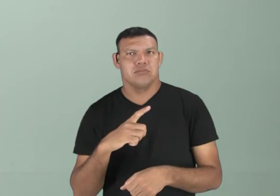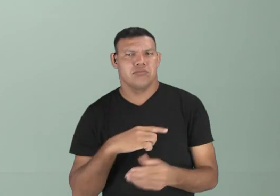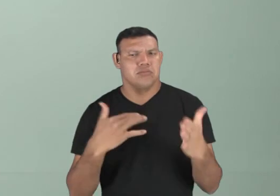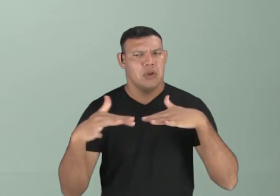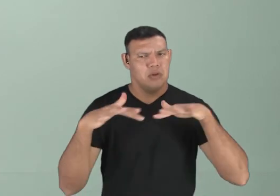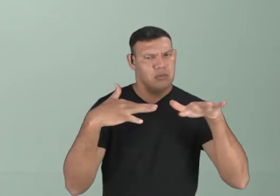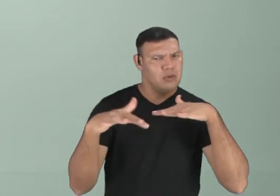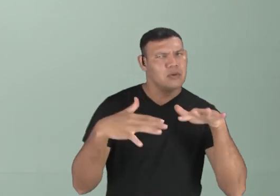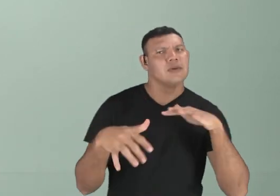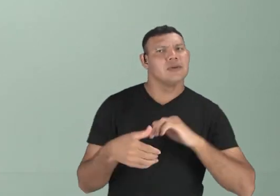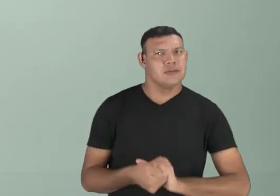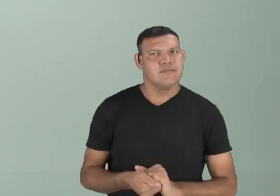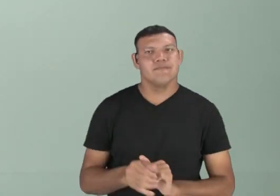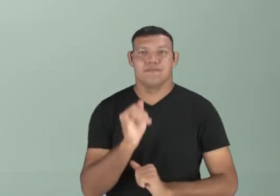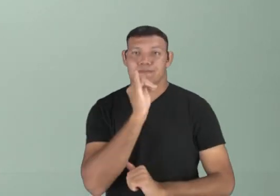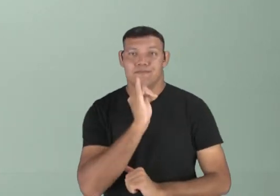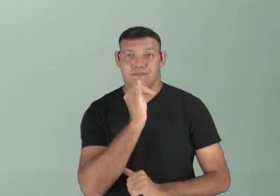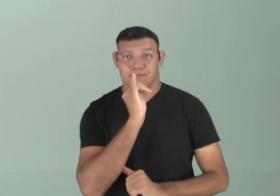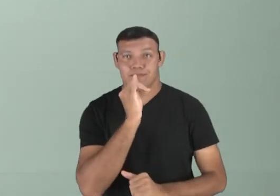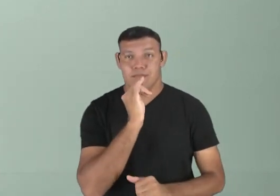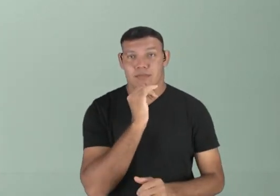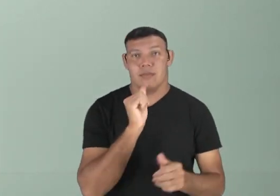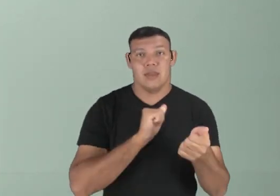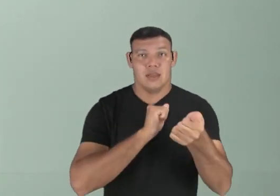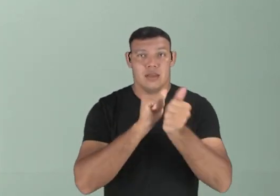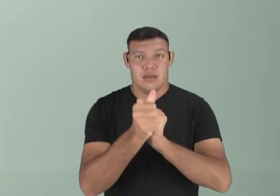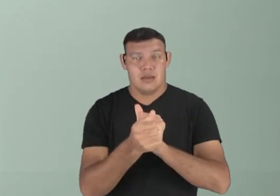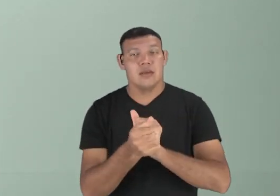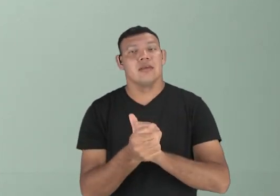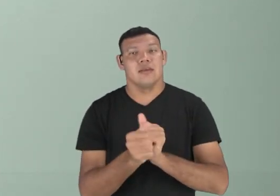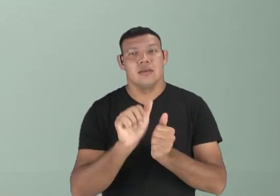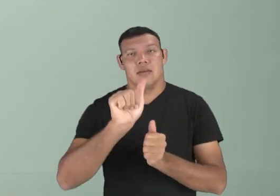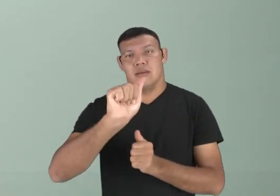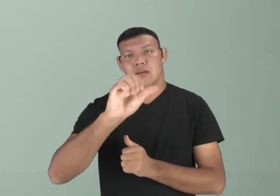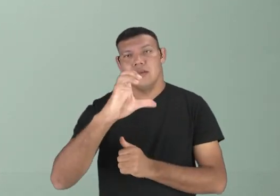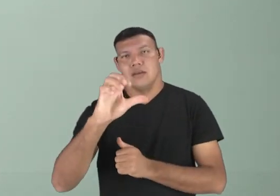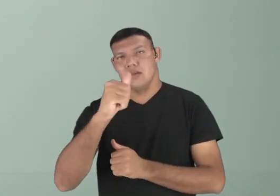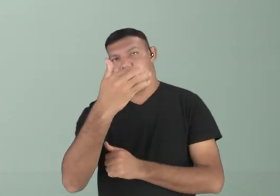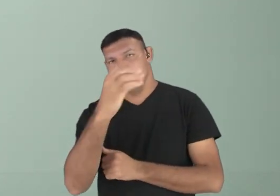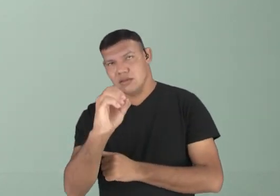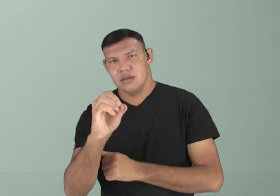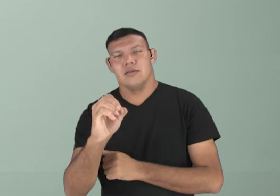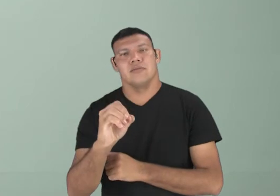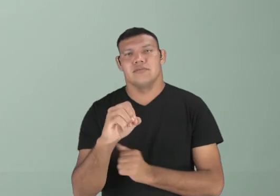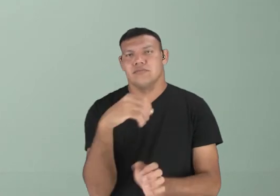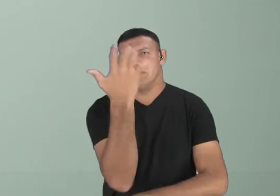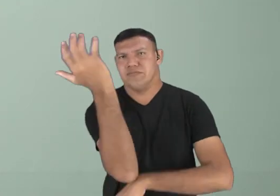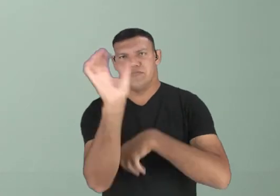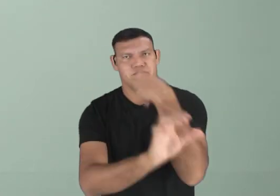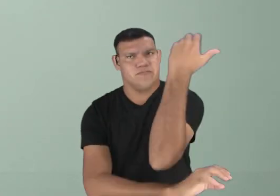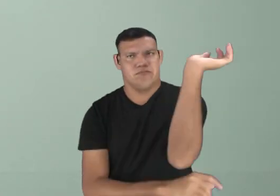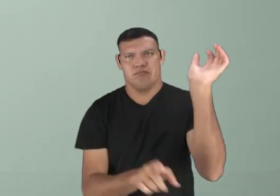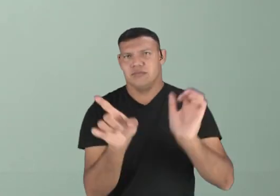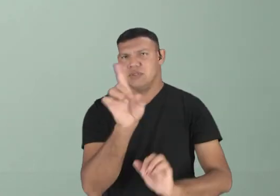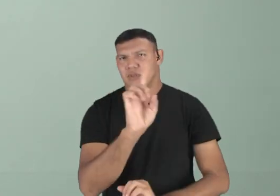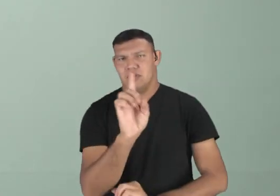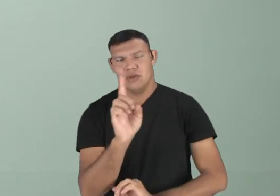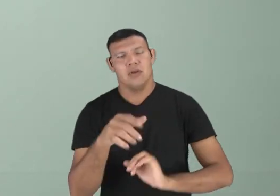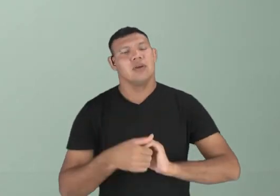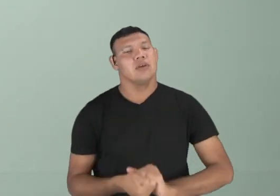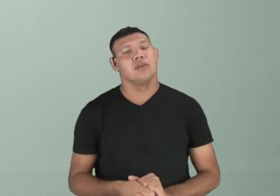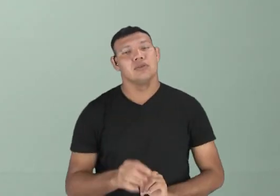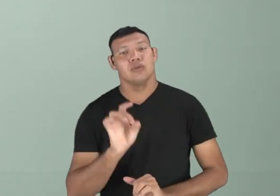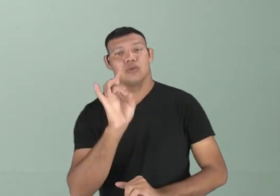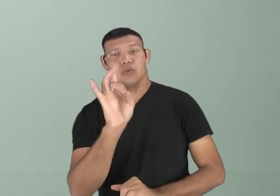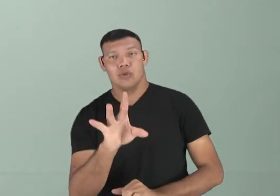ciclismo. Isso aí é exemplo de esporte radical de ação. Não envolve a natureza e geralmente as áreas são feitas